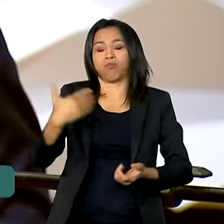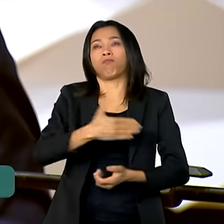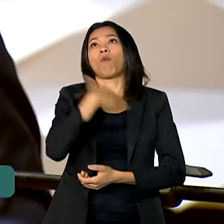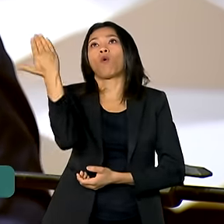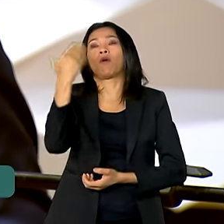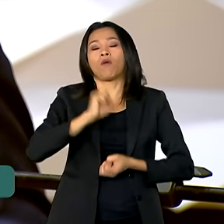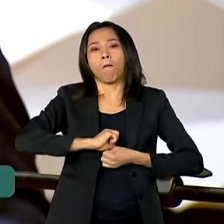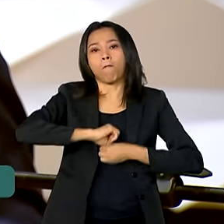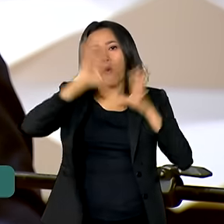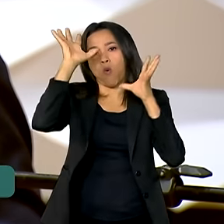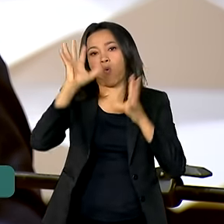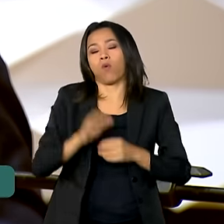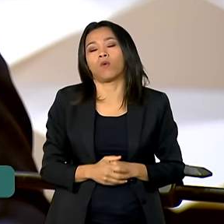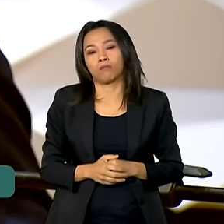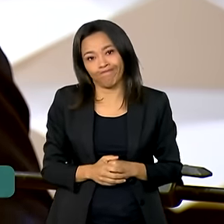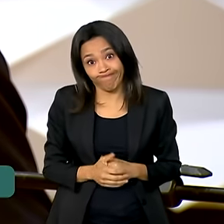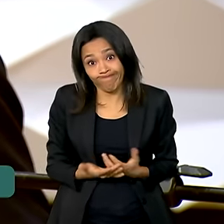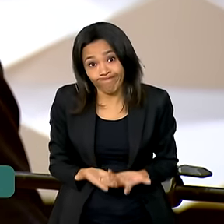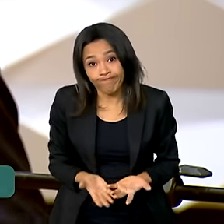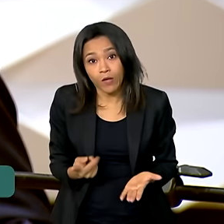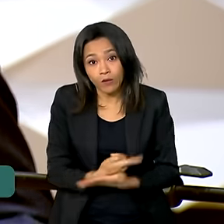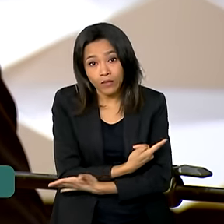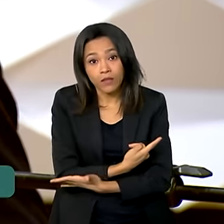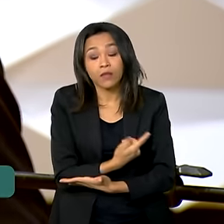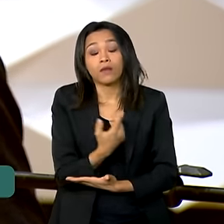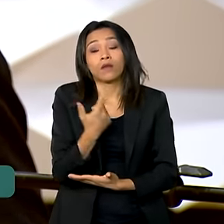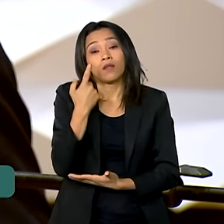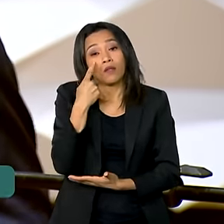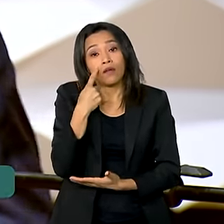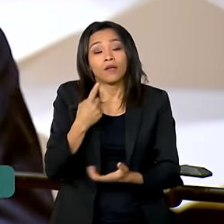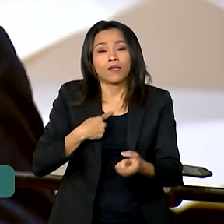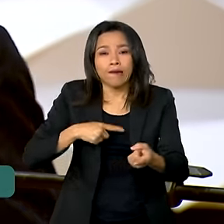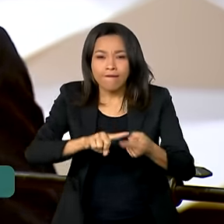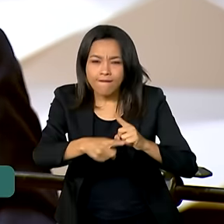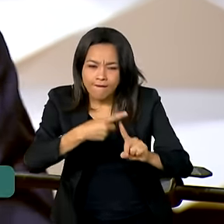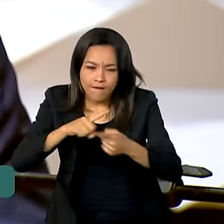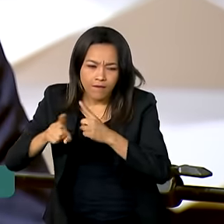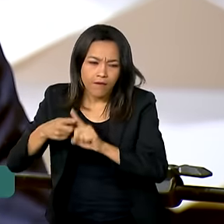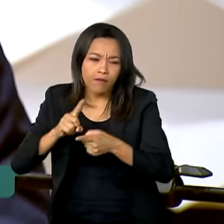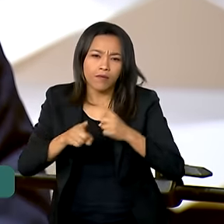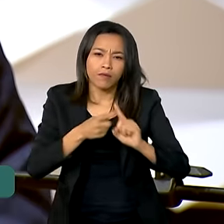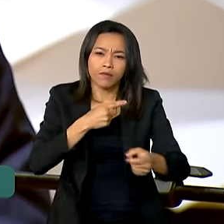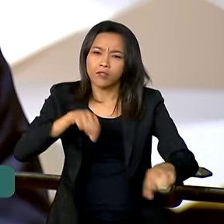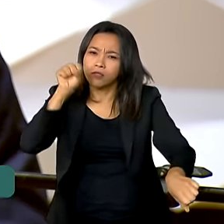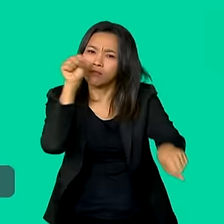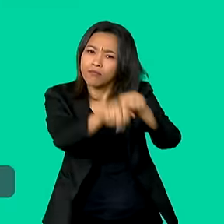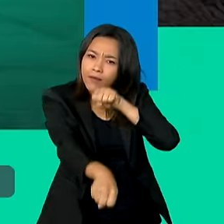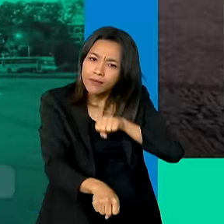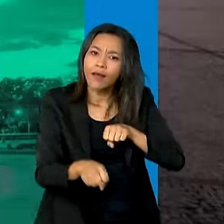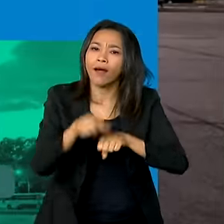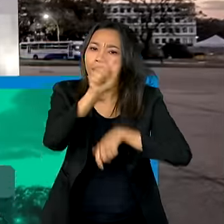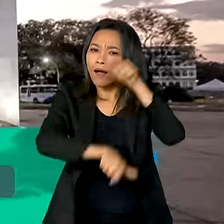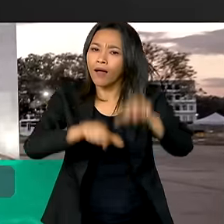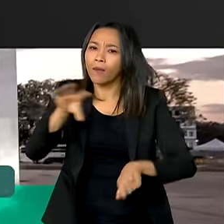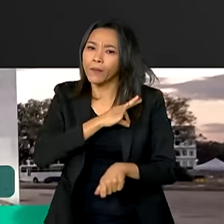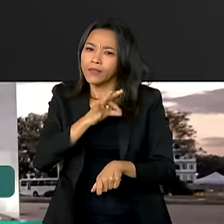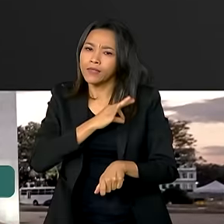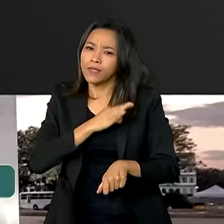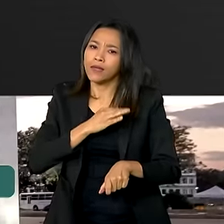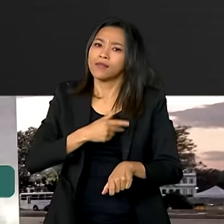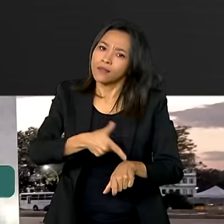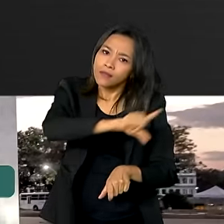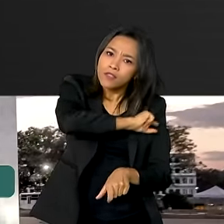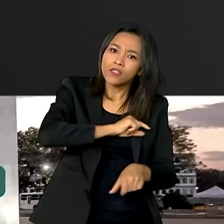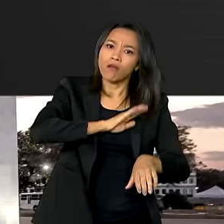tentativa. Estamos falando aqui de armadilhas para matar policiais que estavam fazendo a investigação. Francisco Vanderlei